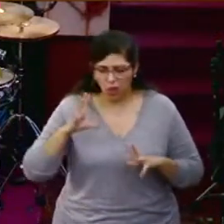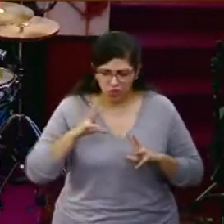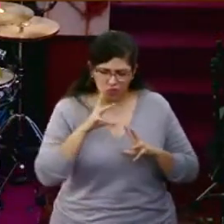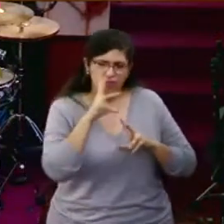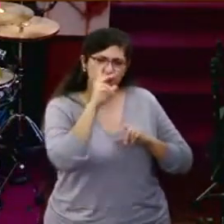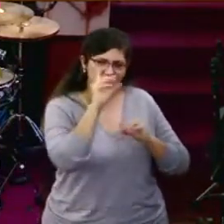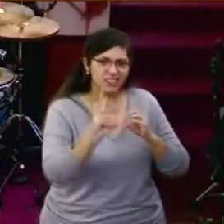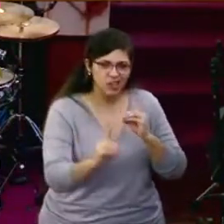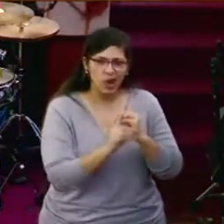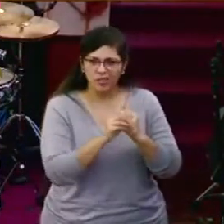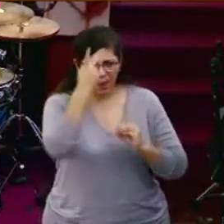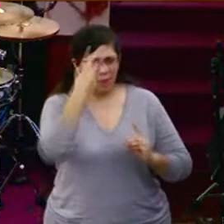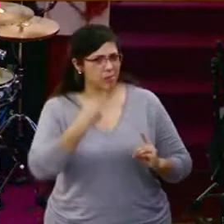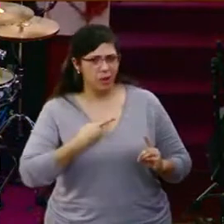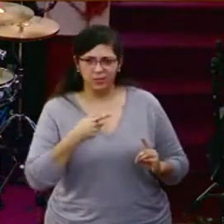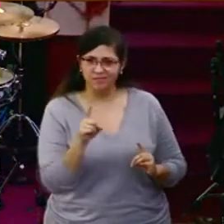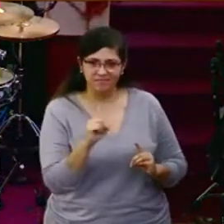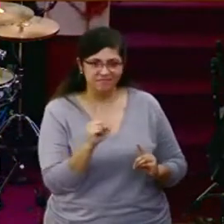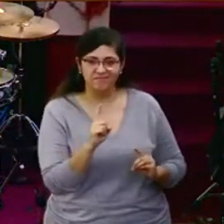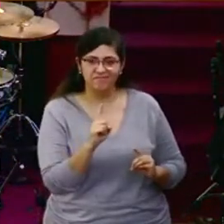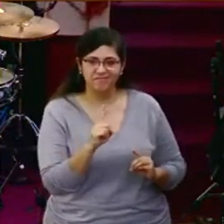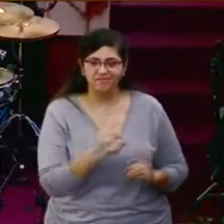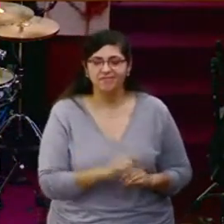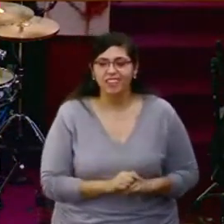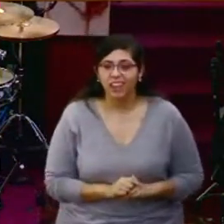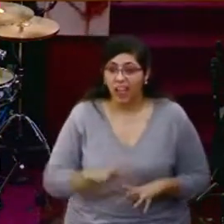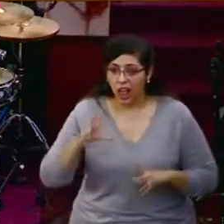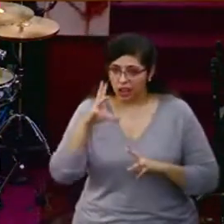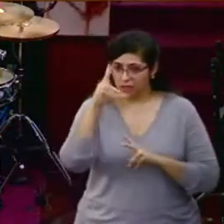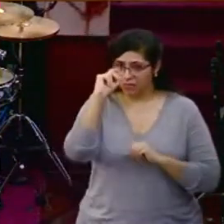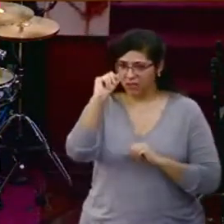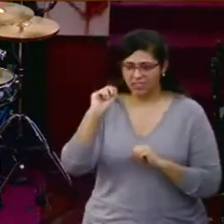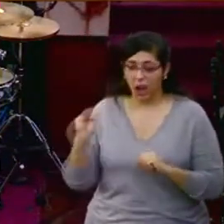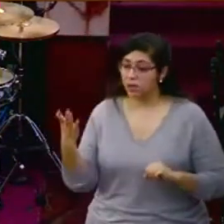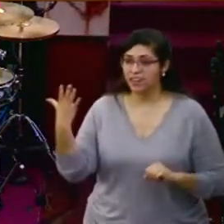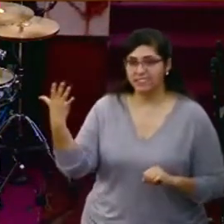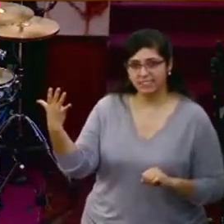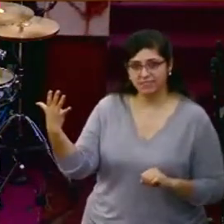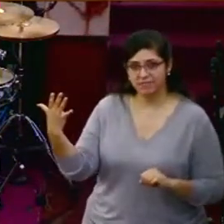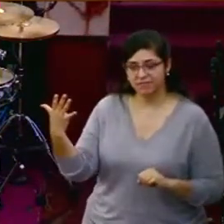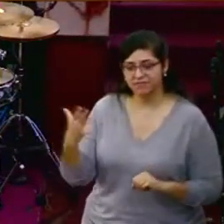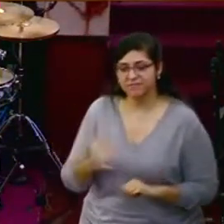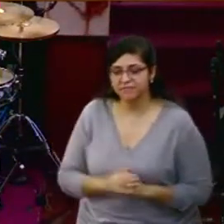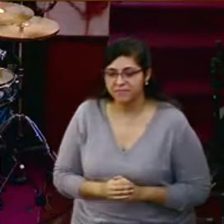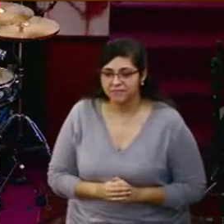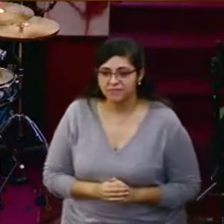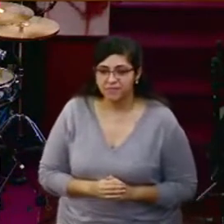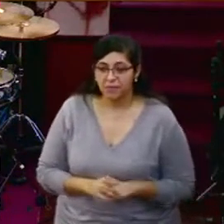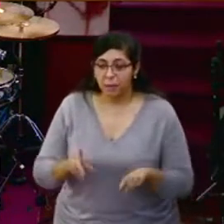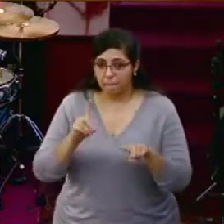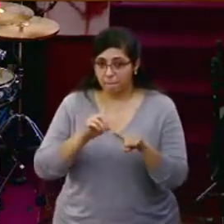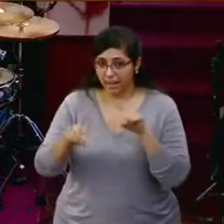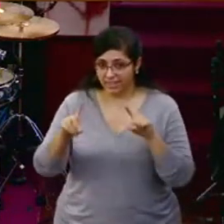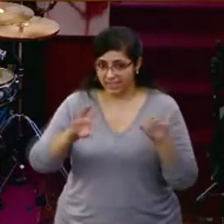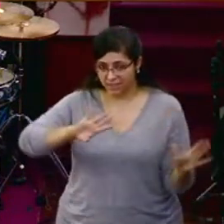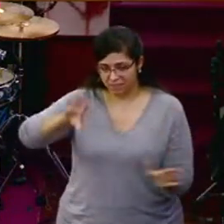que não dependa do acaso e que não dependa nem de nós é nós que somos